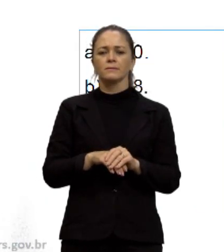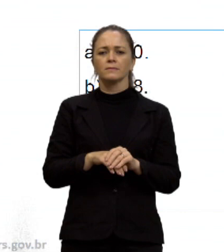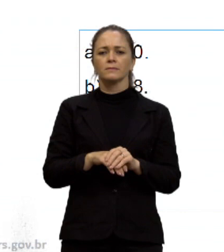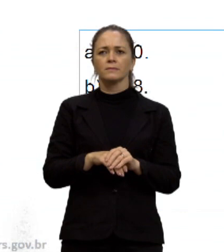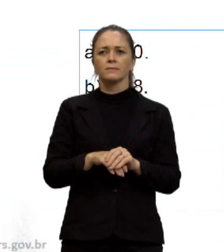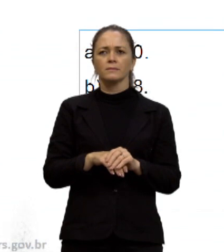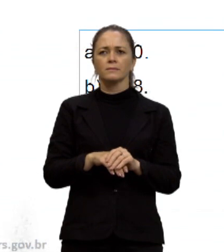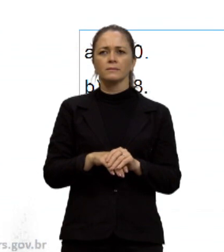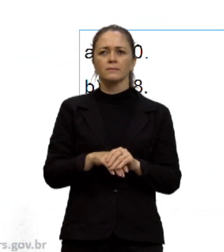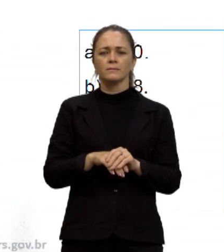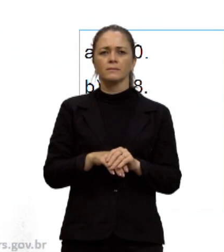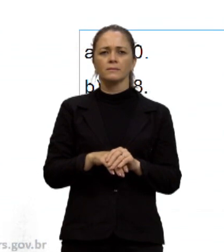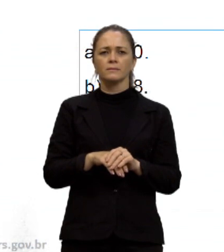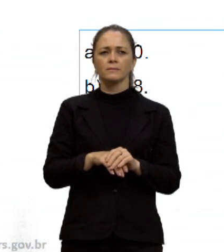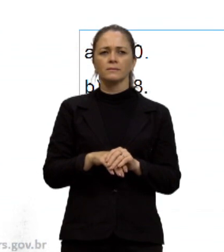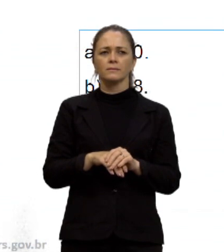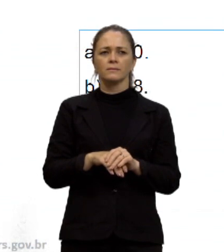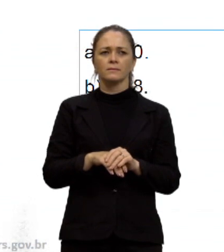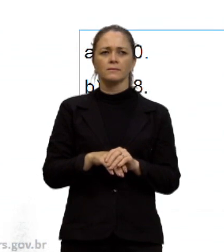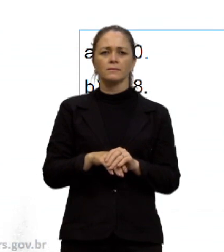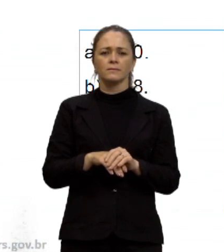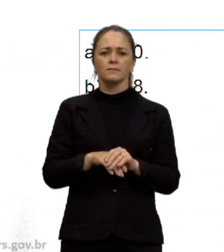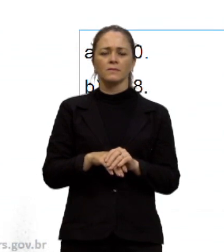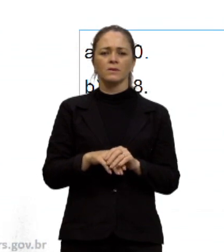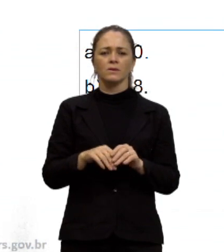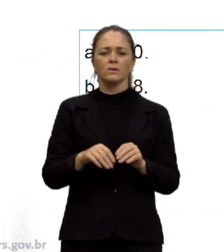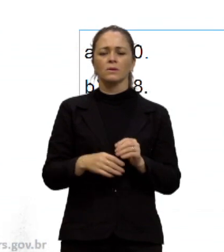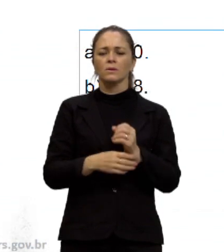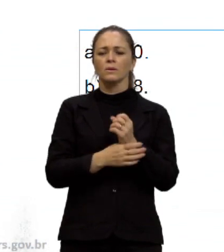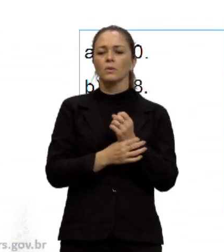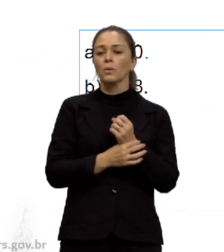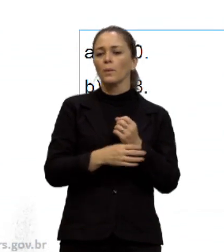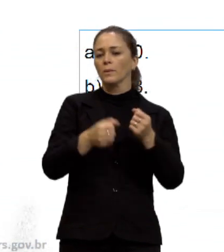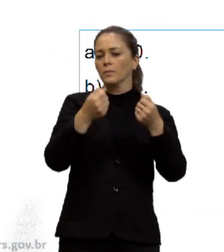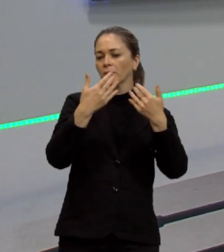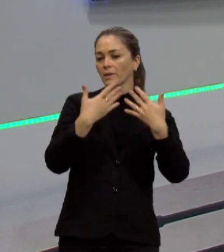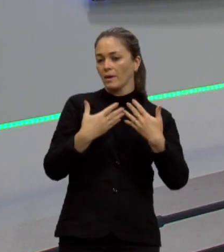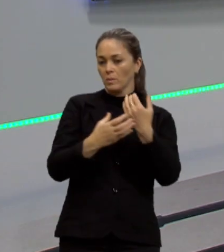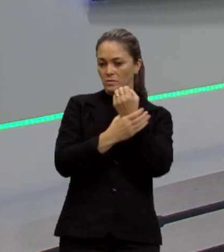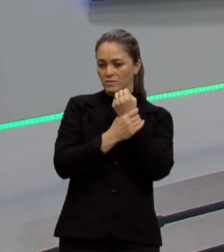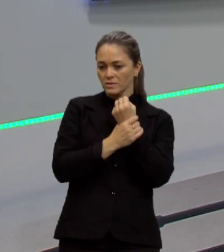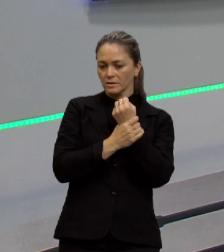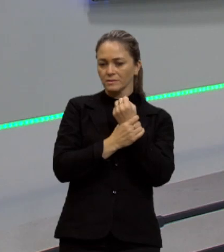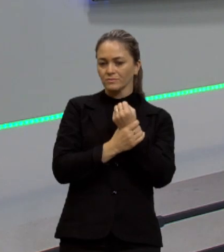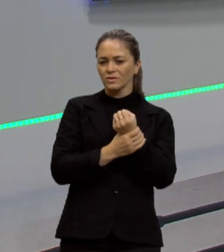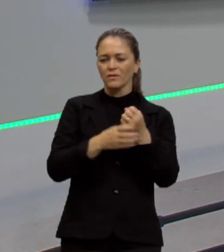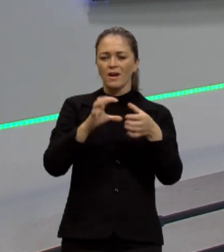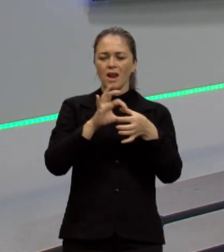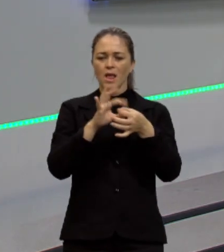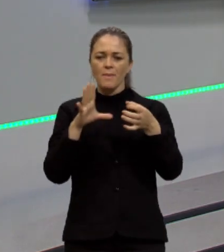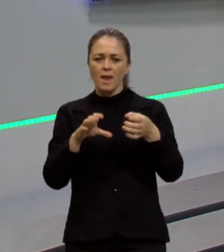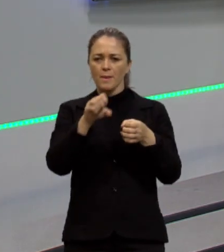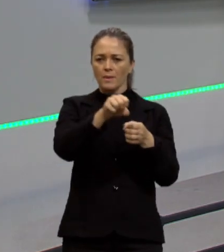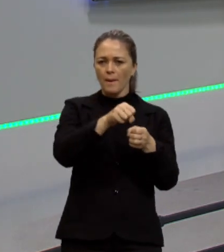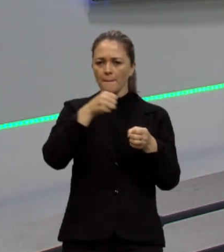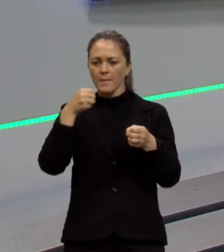lugar aqui, ó, por motivos de segurança, a trava do forno só é liberada para abertura quando o forno atinge a